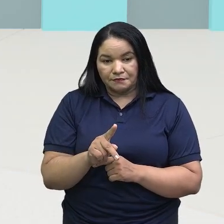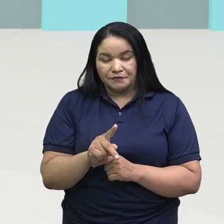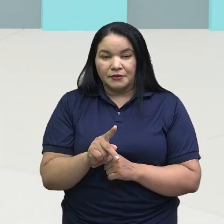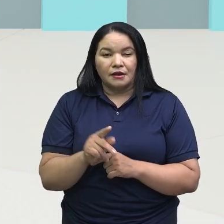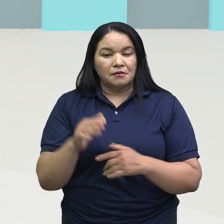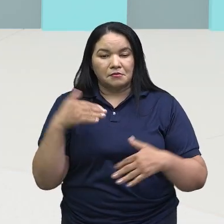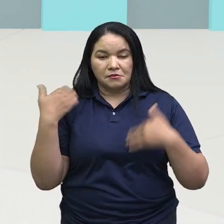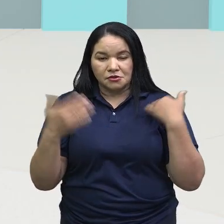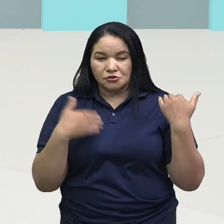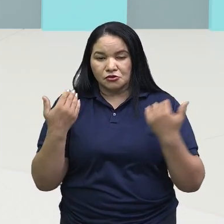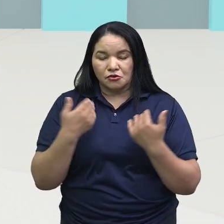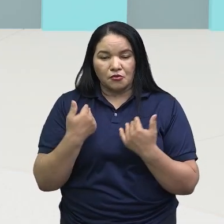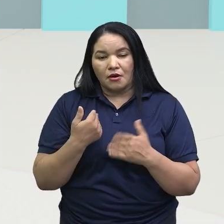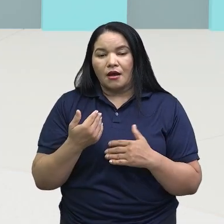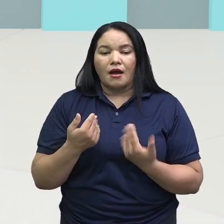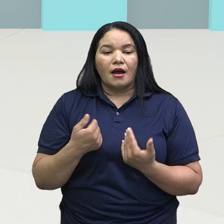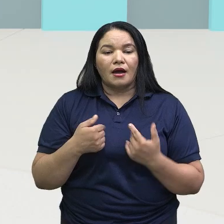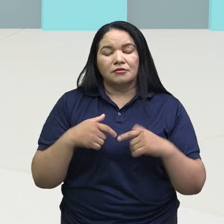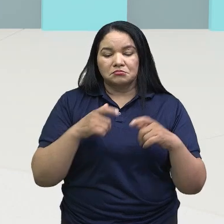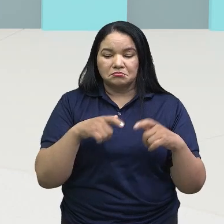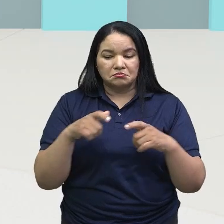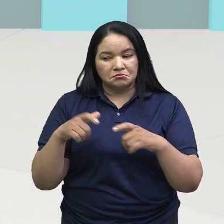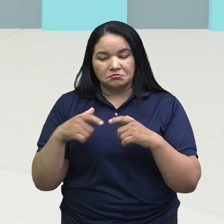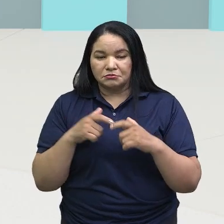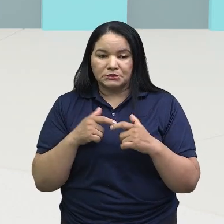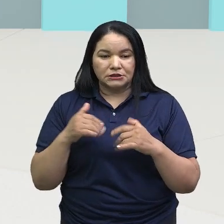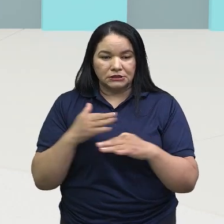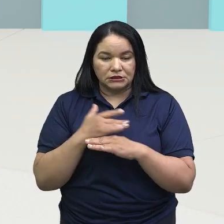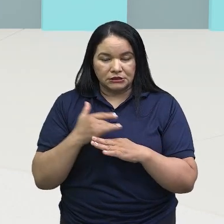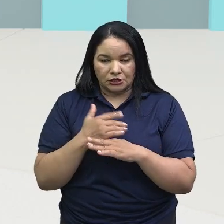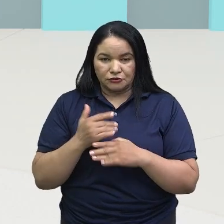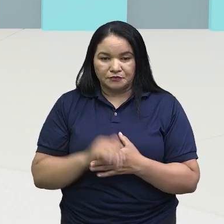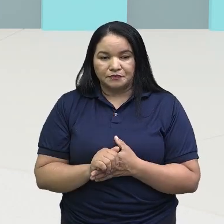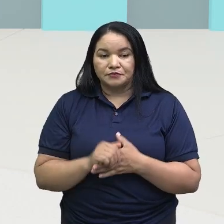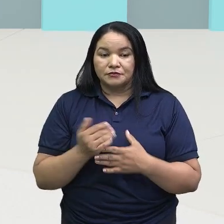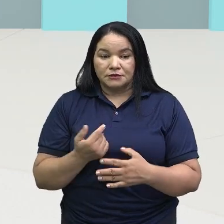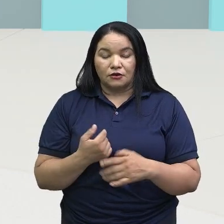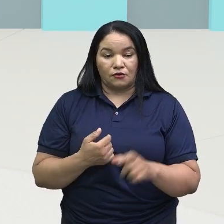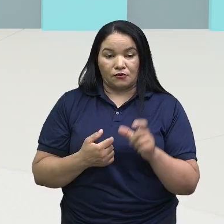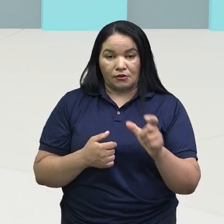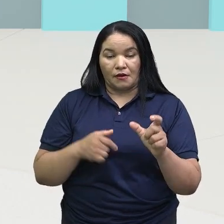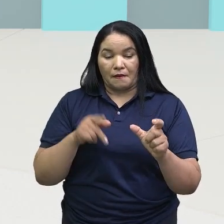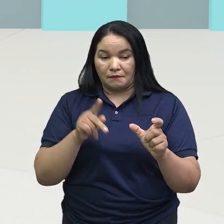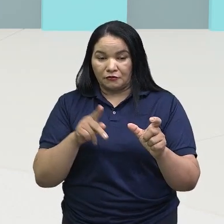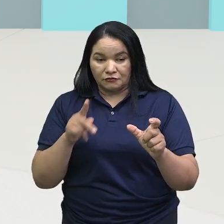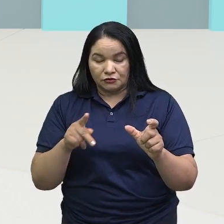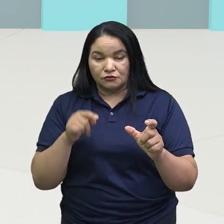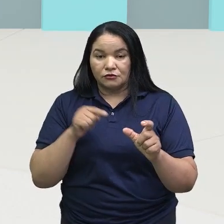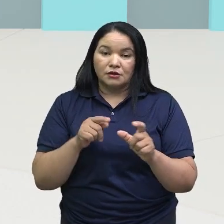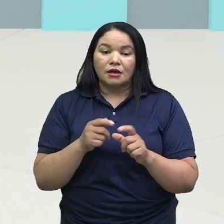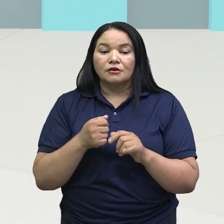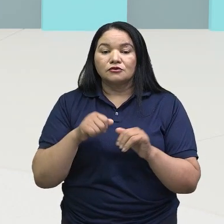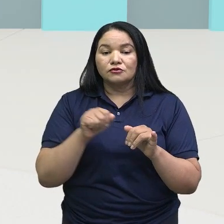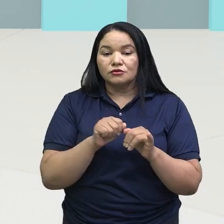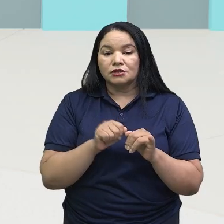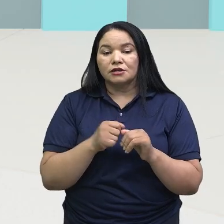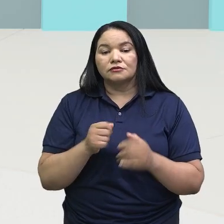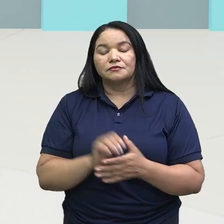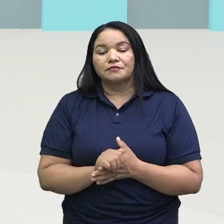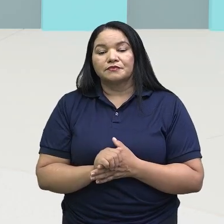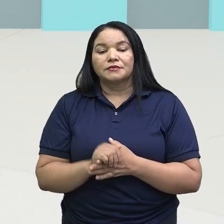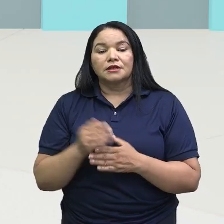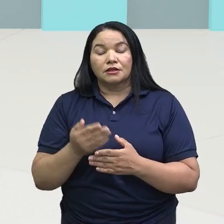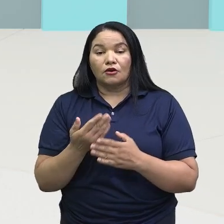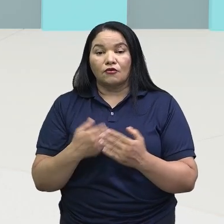do interior. Quem excursionou? A professora. A professora é sujeito, apenas o núcleo, sujeito simples. Né? Então, o verbo